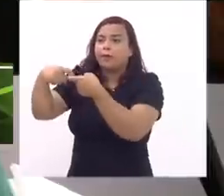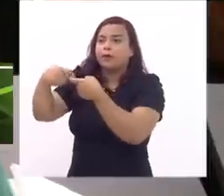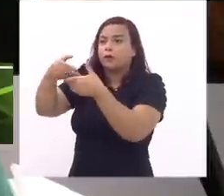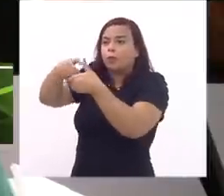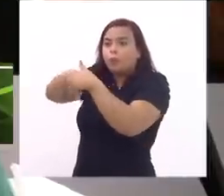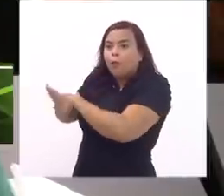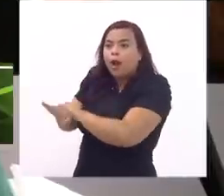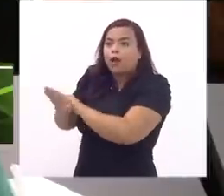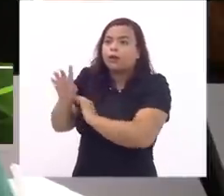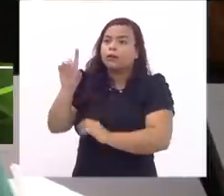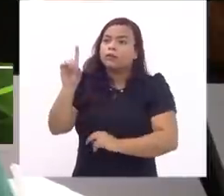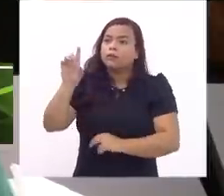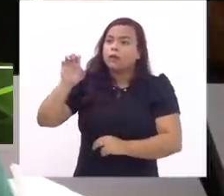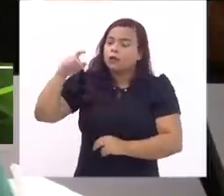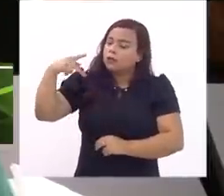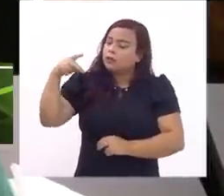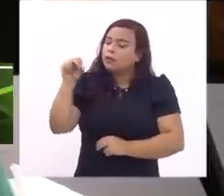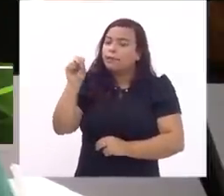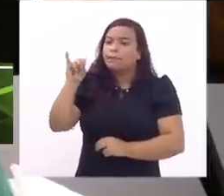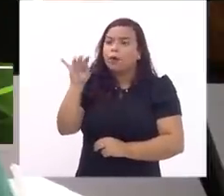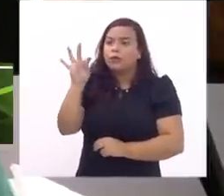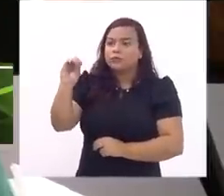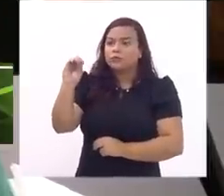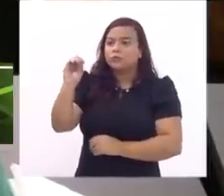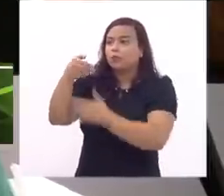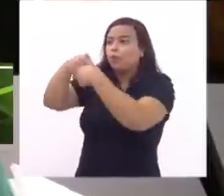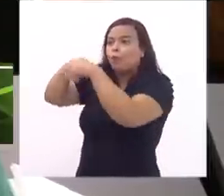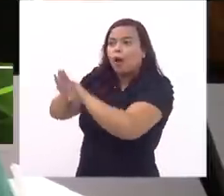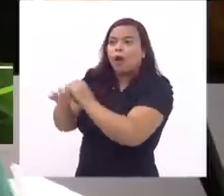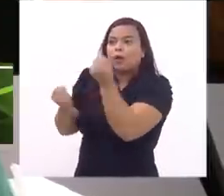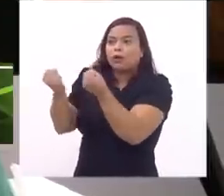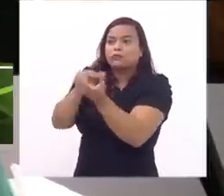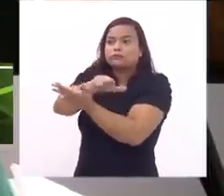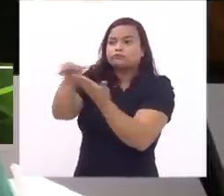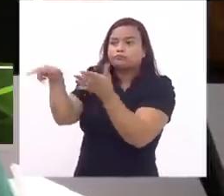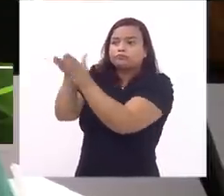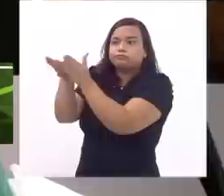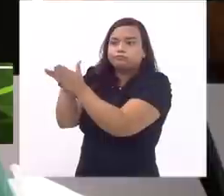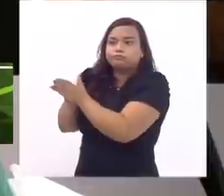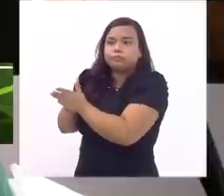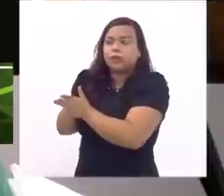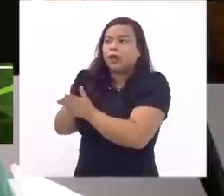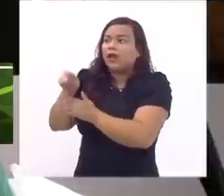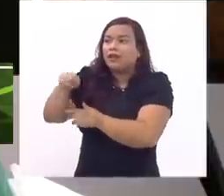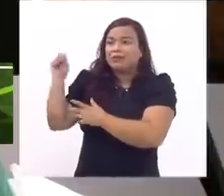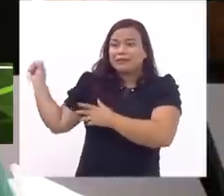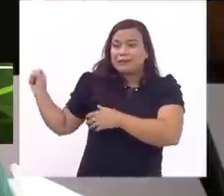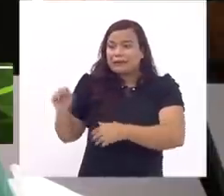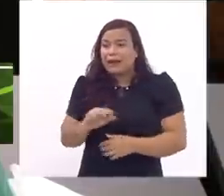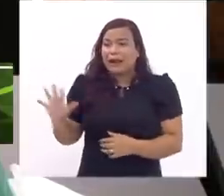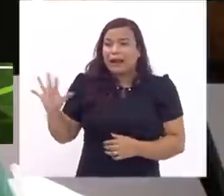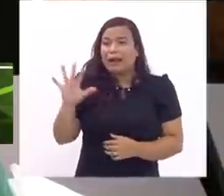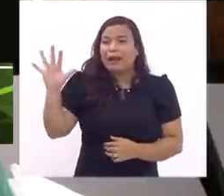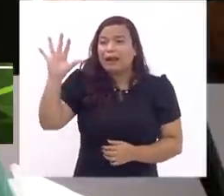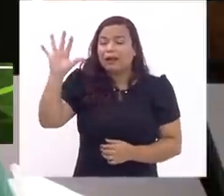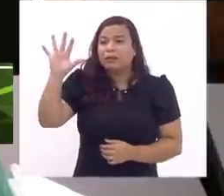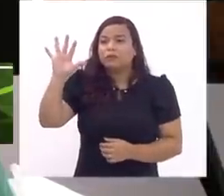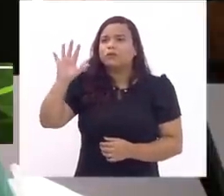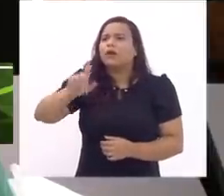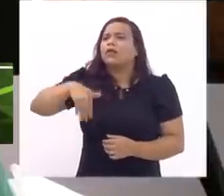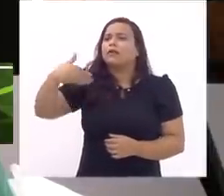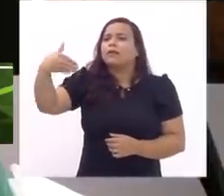depósito e que fica isso caro e, muitas vezes, custa até a